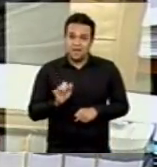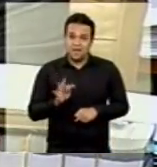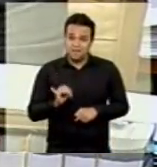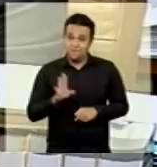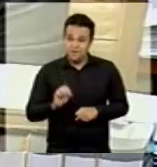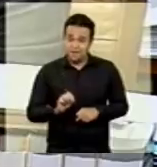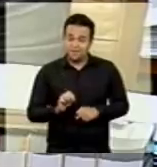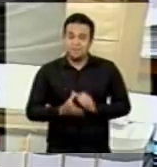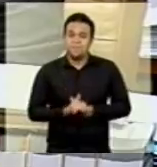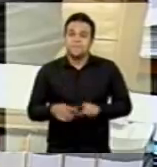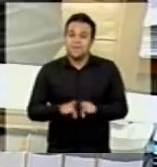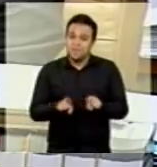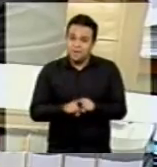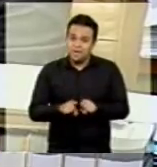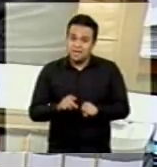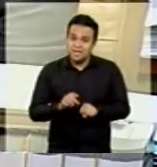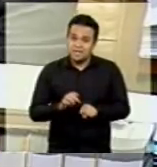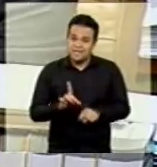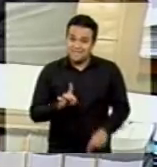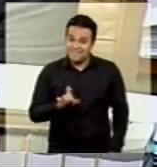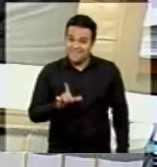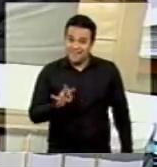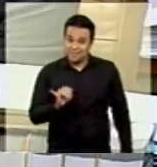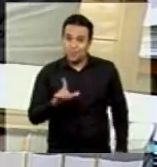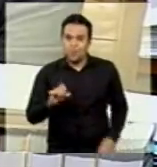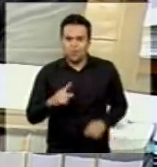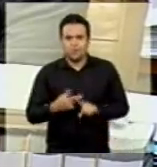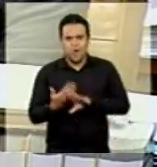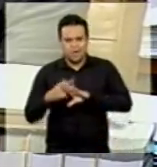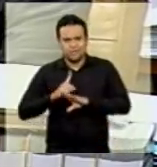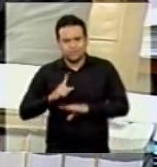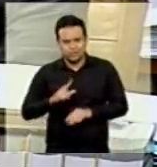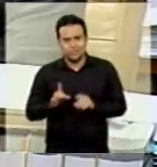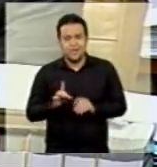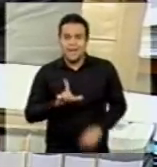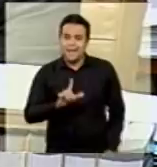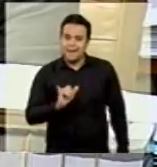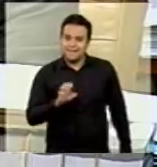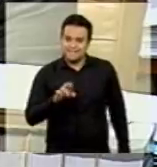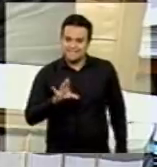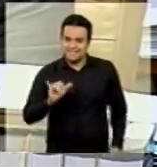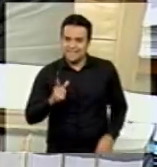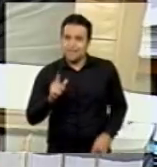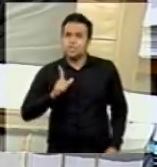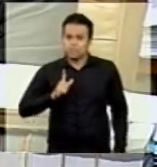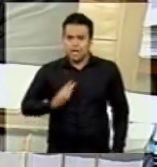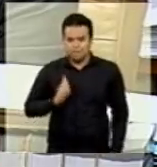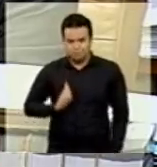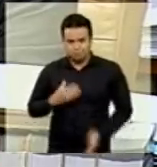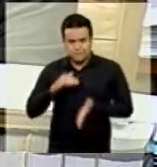delituoso, e no momento do fato tido como delituoso, ele estava licenciado do mandato e exercendo o cargo de secretário da